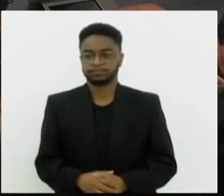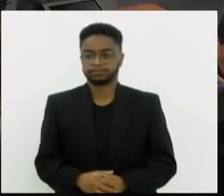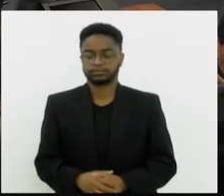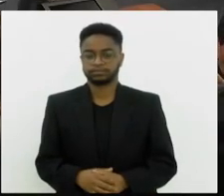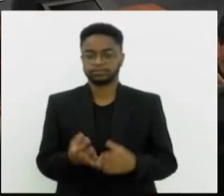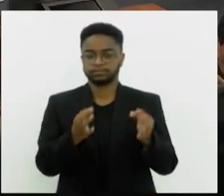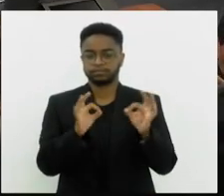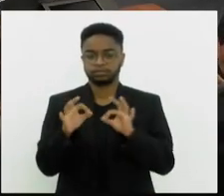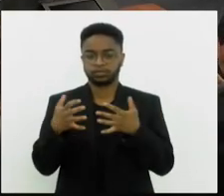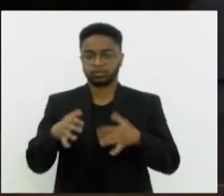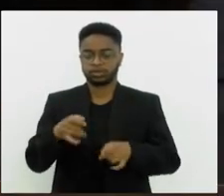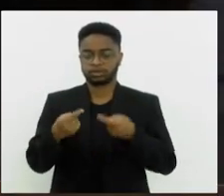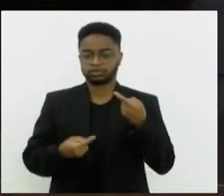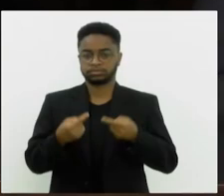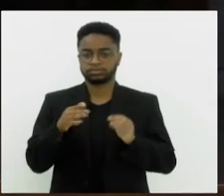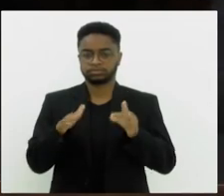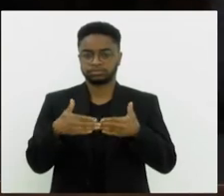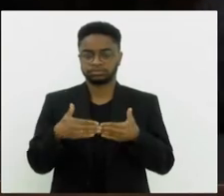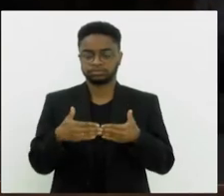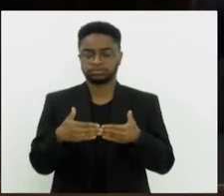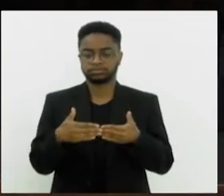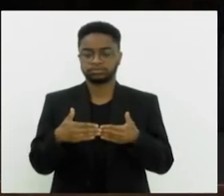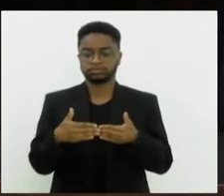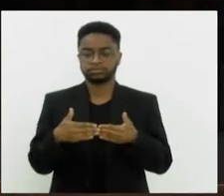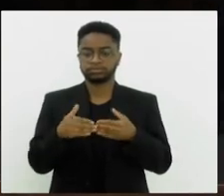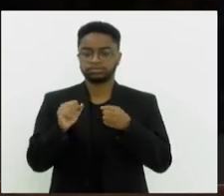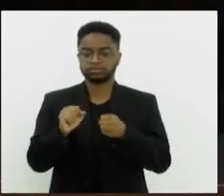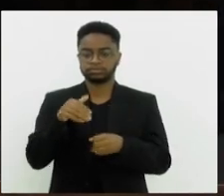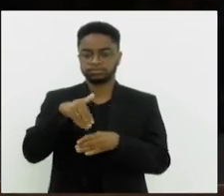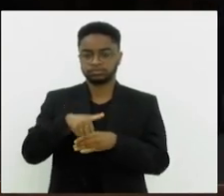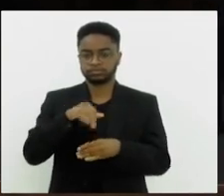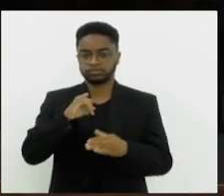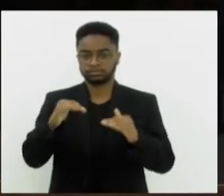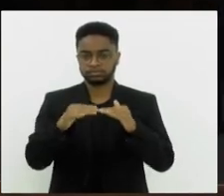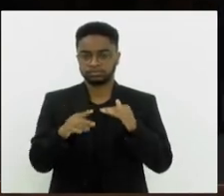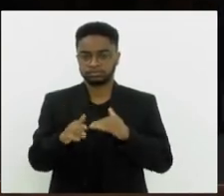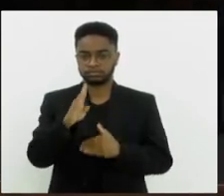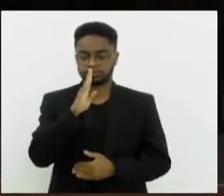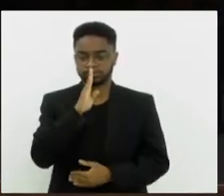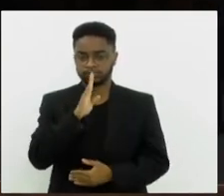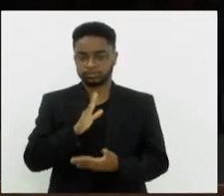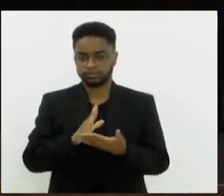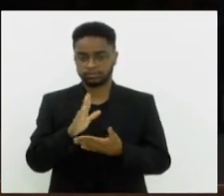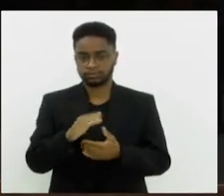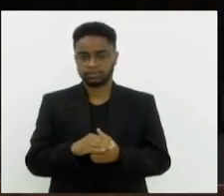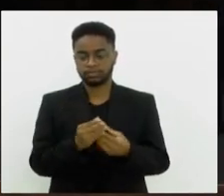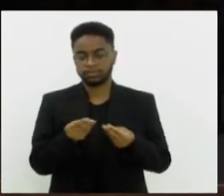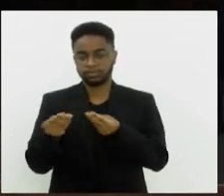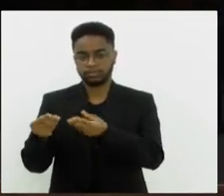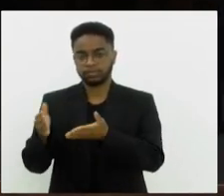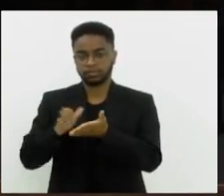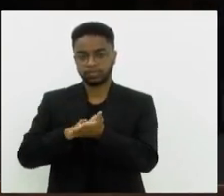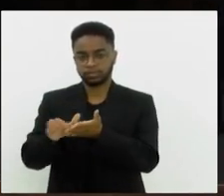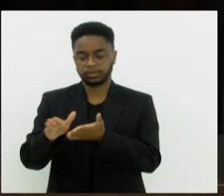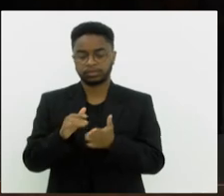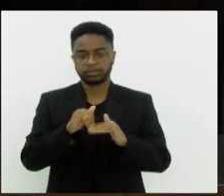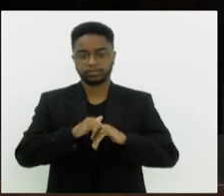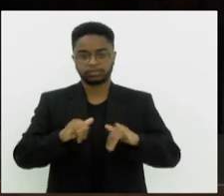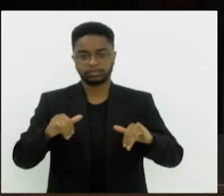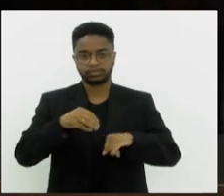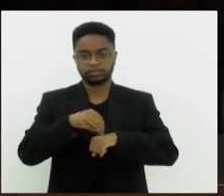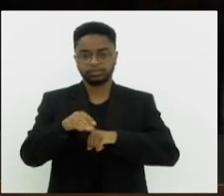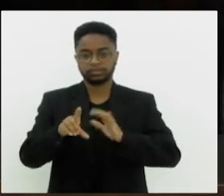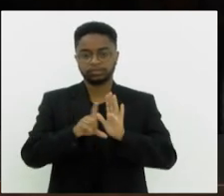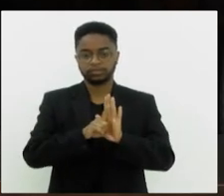Não havendo mais quem queira discutir, encerrada a discussão. Em votação, os senhores que aprovam permaneçam como estão, aprovado, vai à publicação. Anuncio,